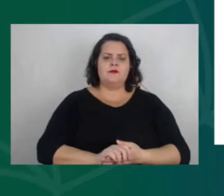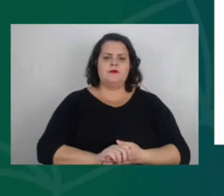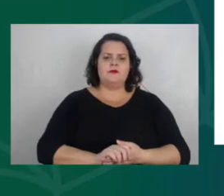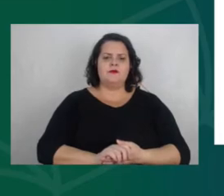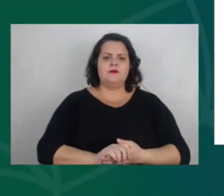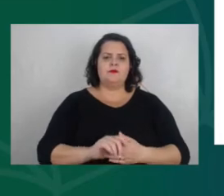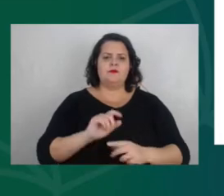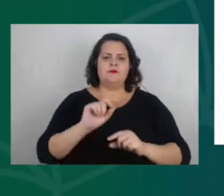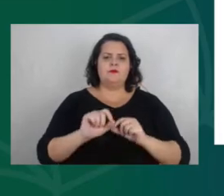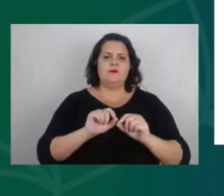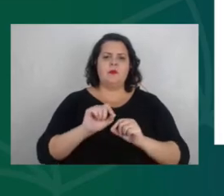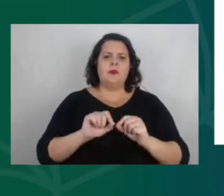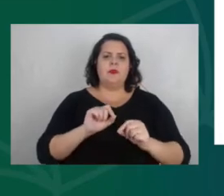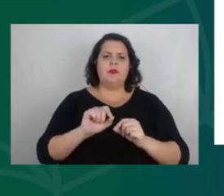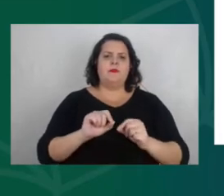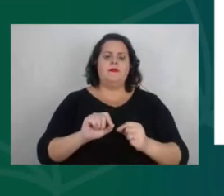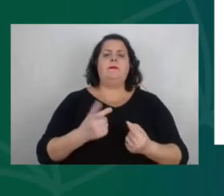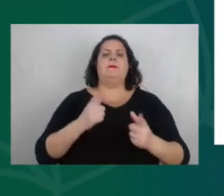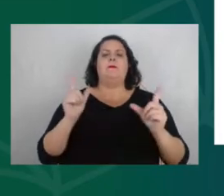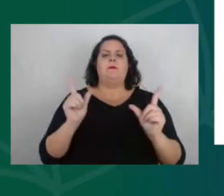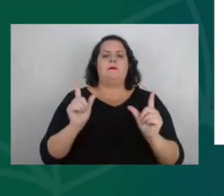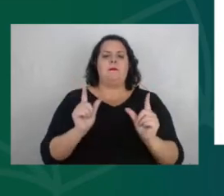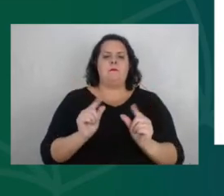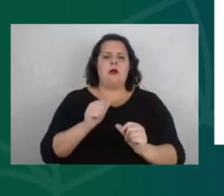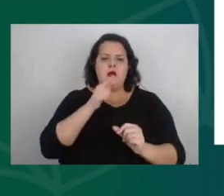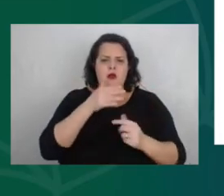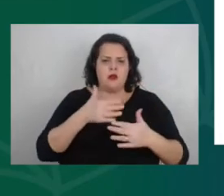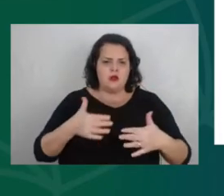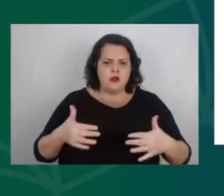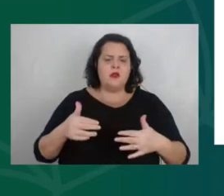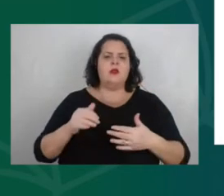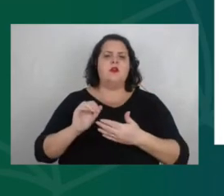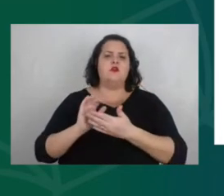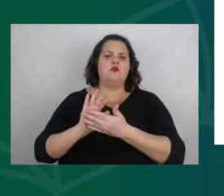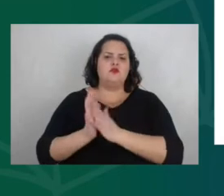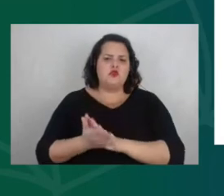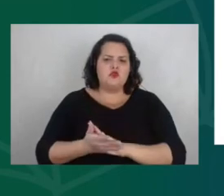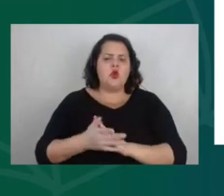de espécies. Né? Só.